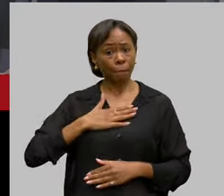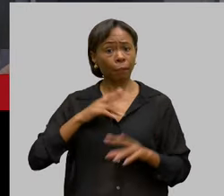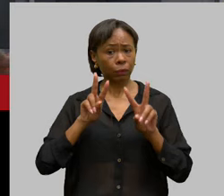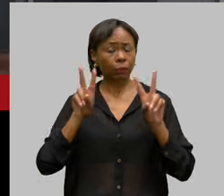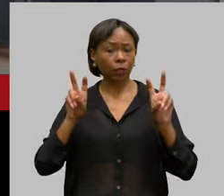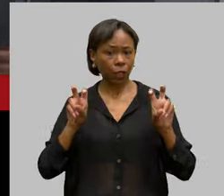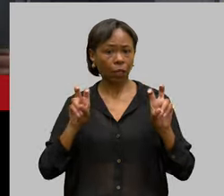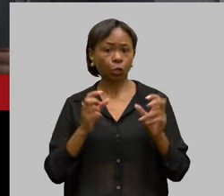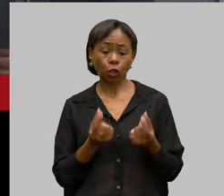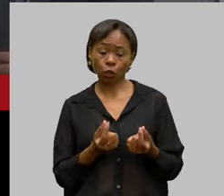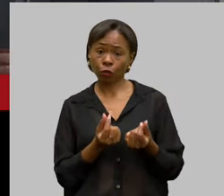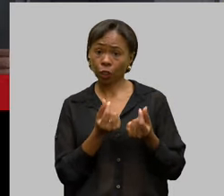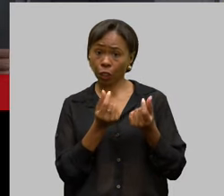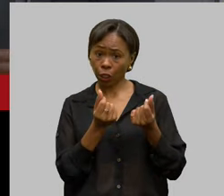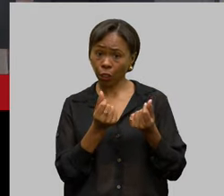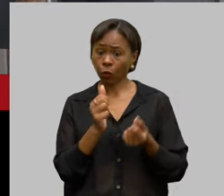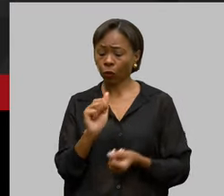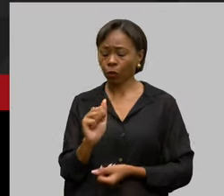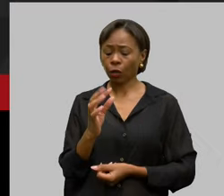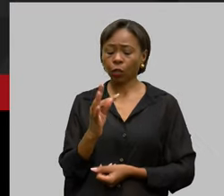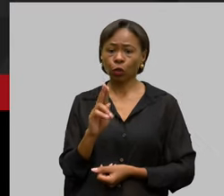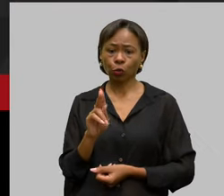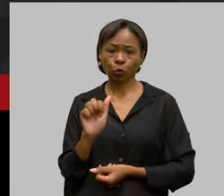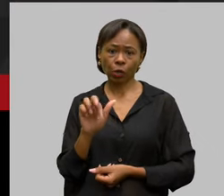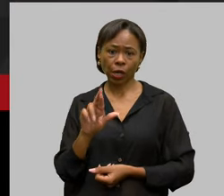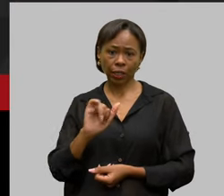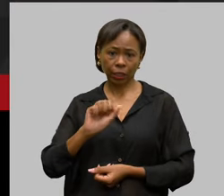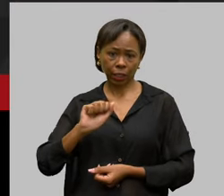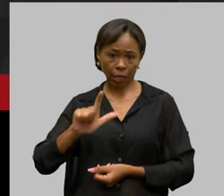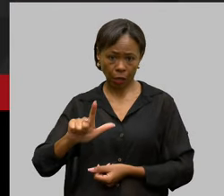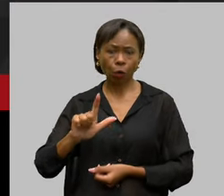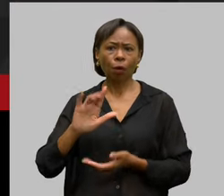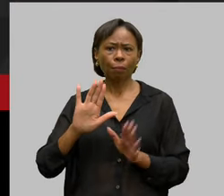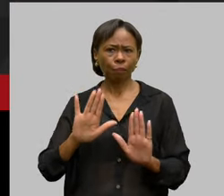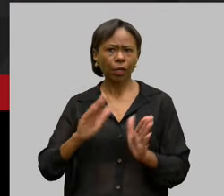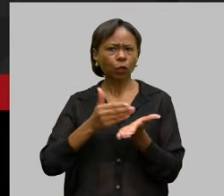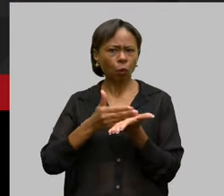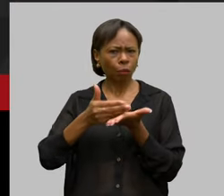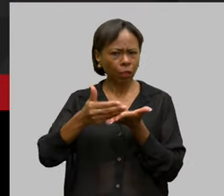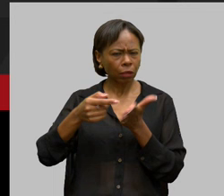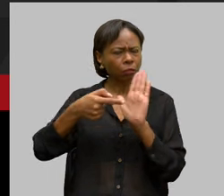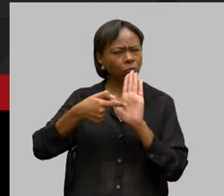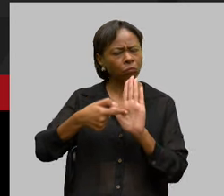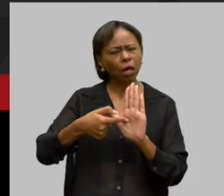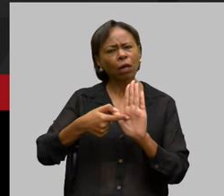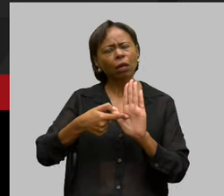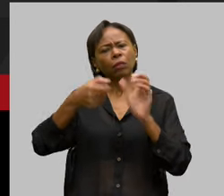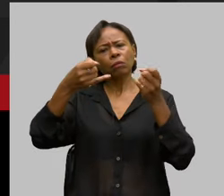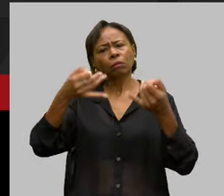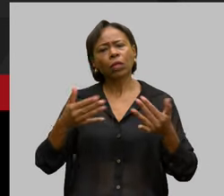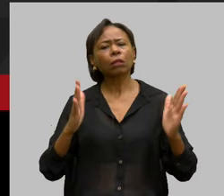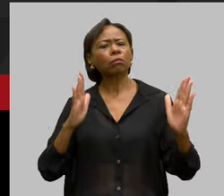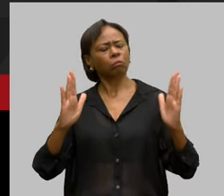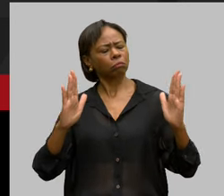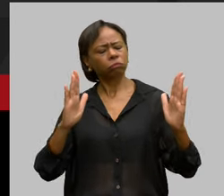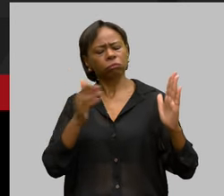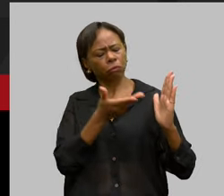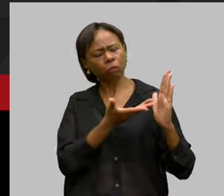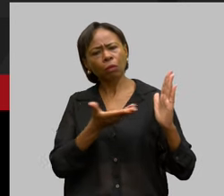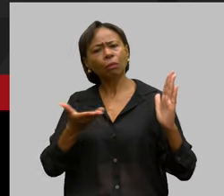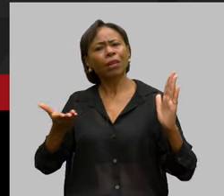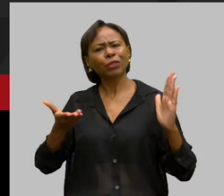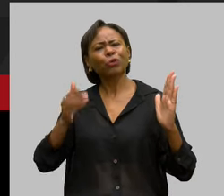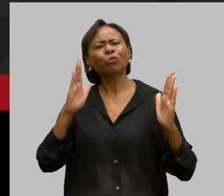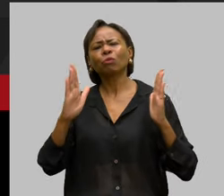atorial eu gostaria de iniciar a minha apresentação falando um pouquinho do momento em que nós estamos né Especialmente quando Nós visitamos